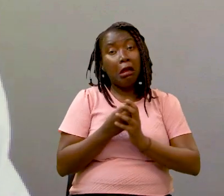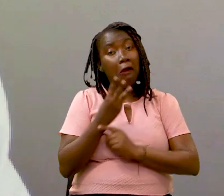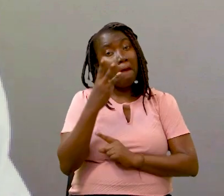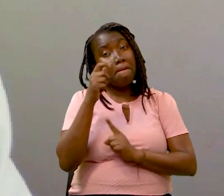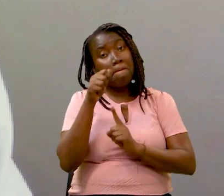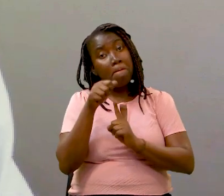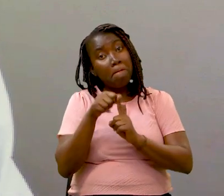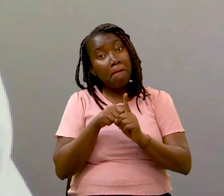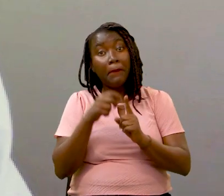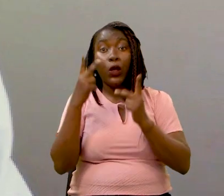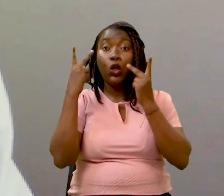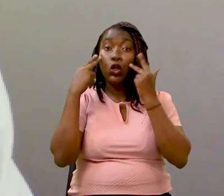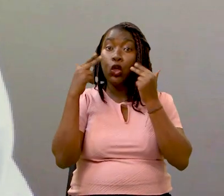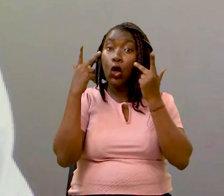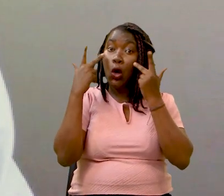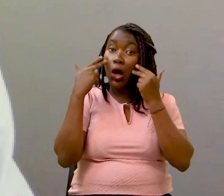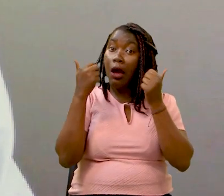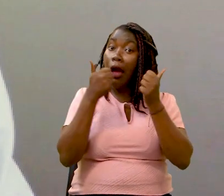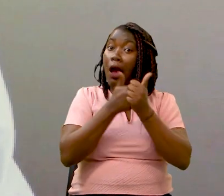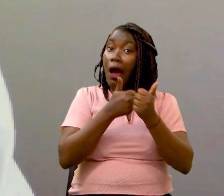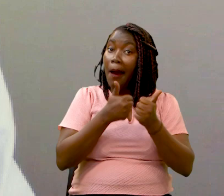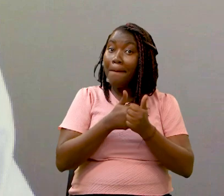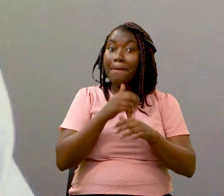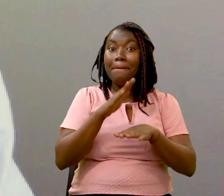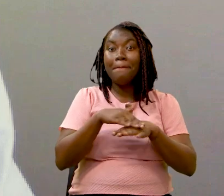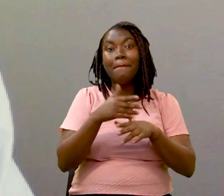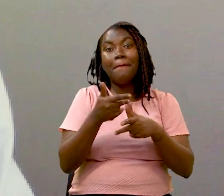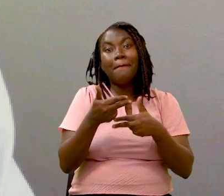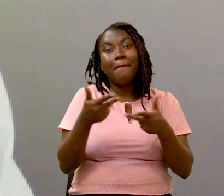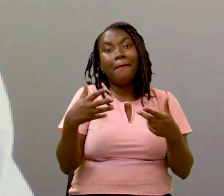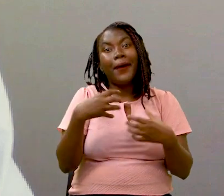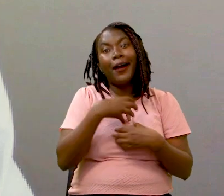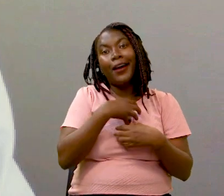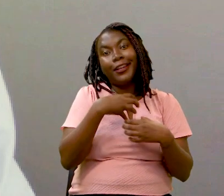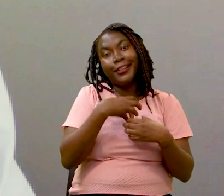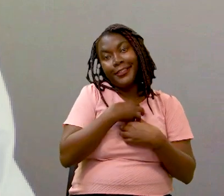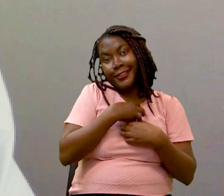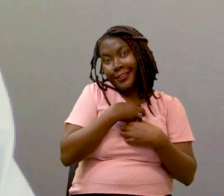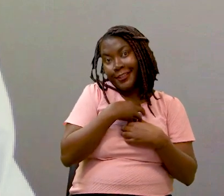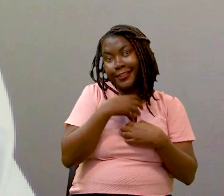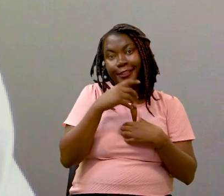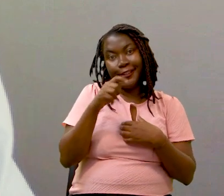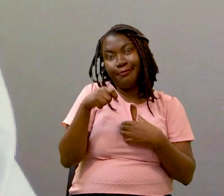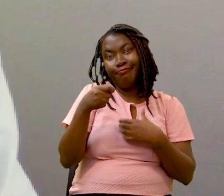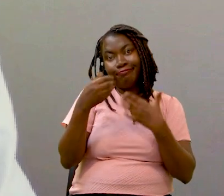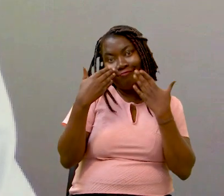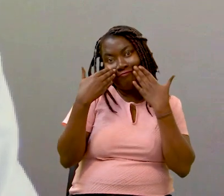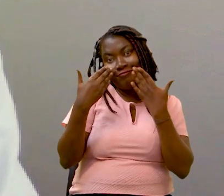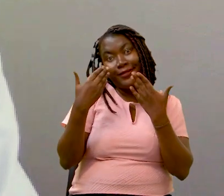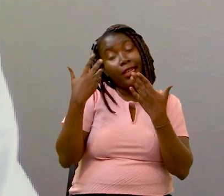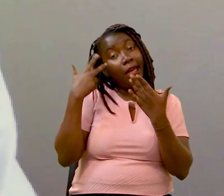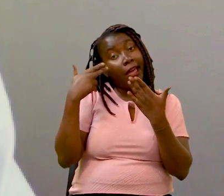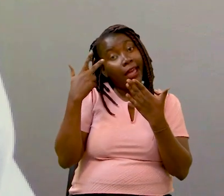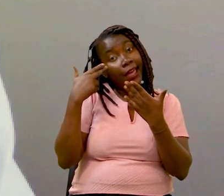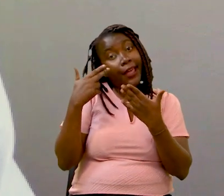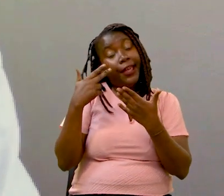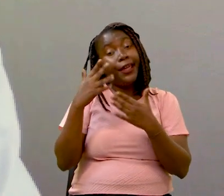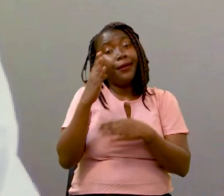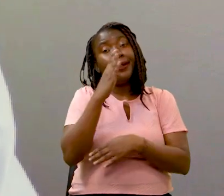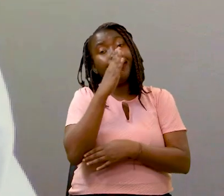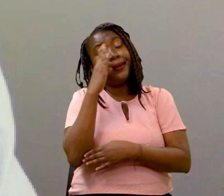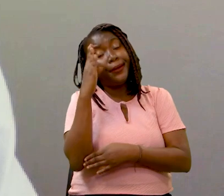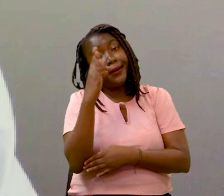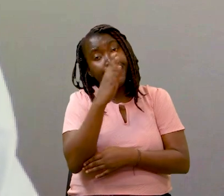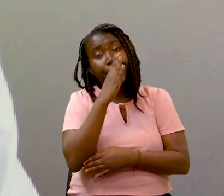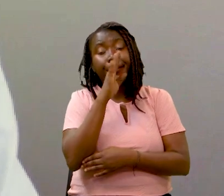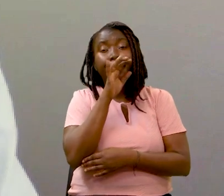mês. Normalmente acompanhado de mais algum sintoma, mais algum sinal. É comum ter náuseas,